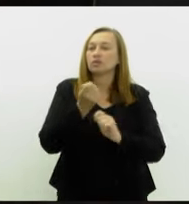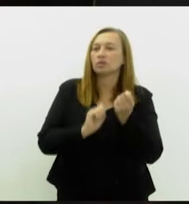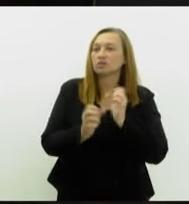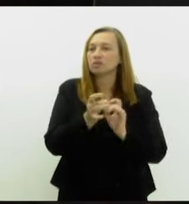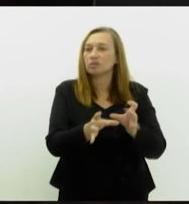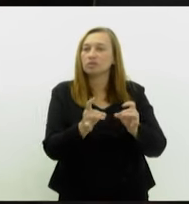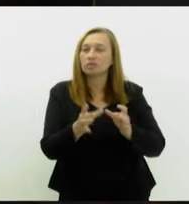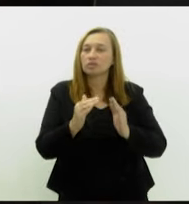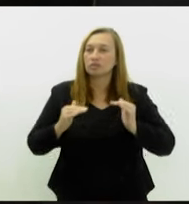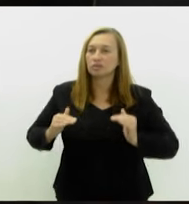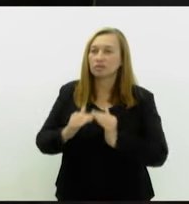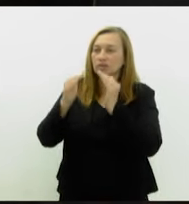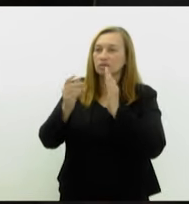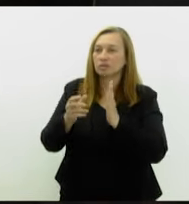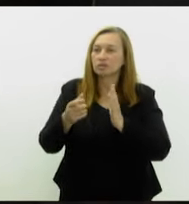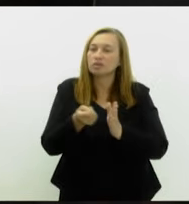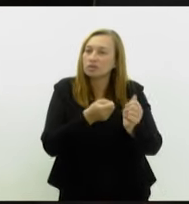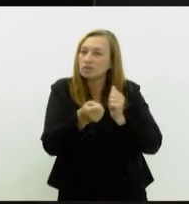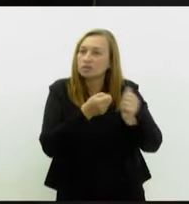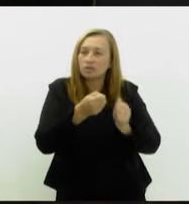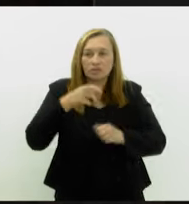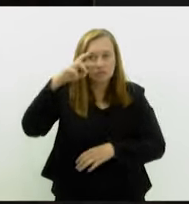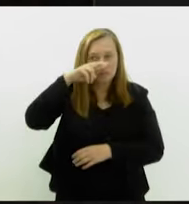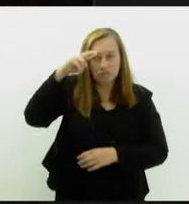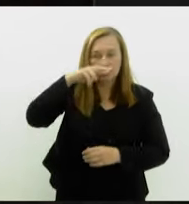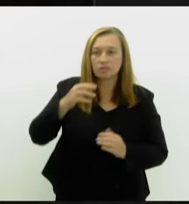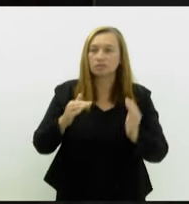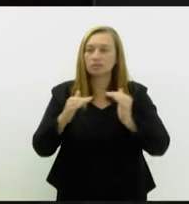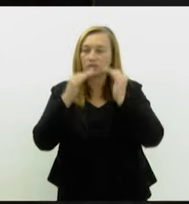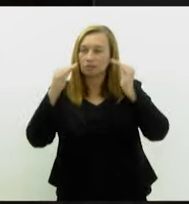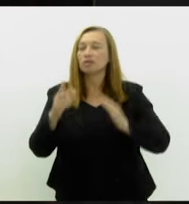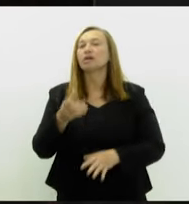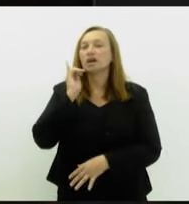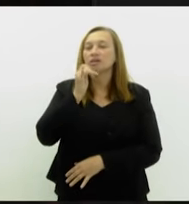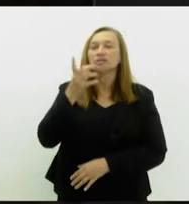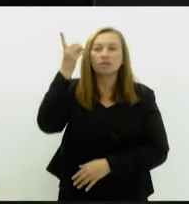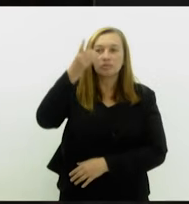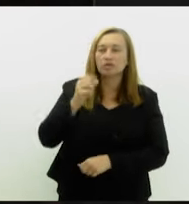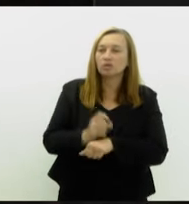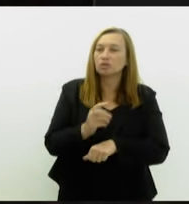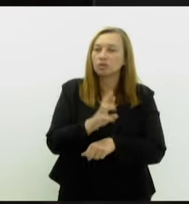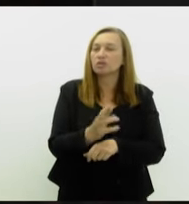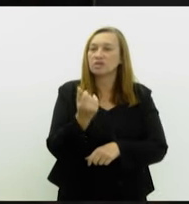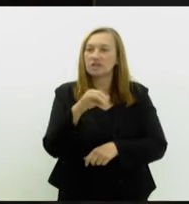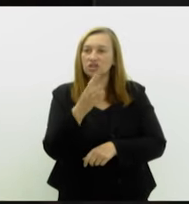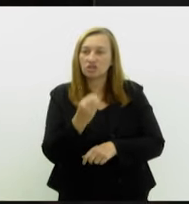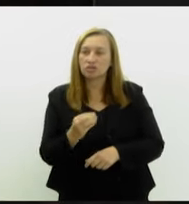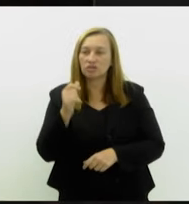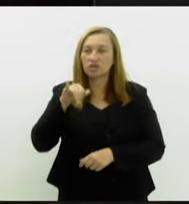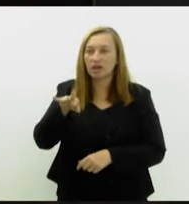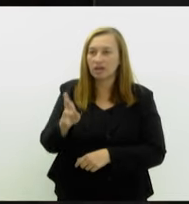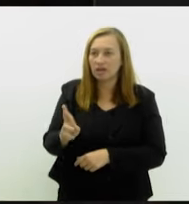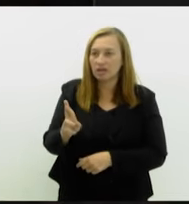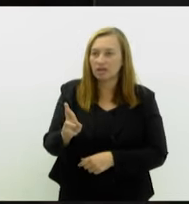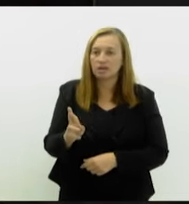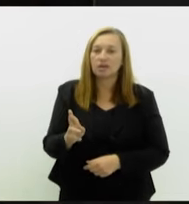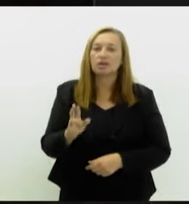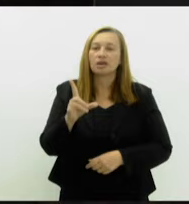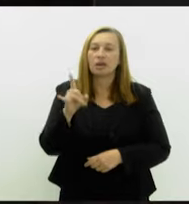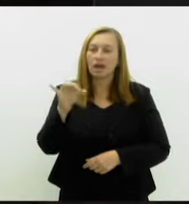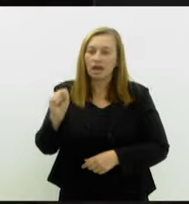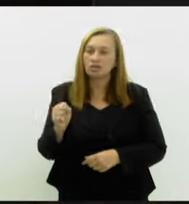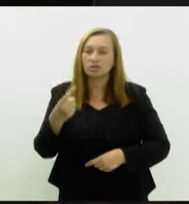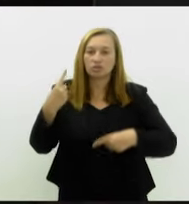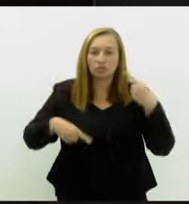de orçamento, finanças, fiscalização financeira e controle favorável. Relatores, deputados Dr. Serginho, Jair Bittencourt, Anderson Moraes e Carlos Macedo.